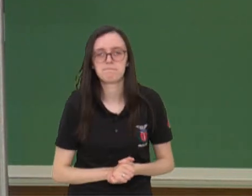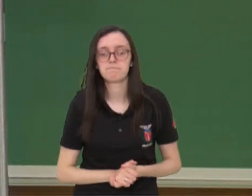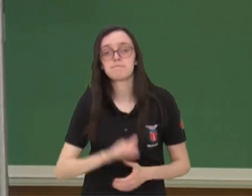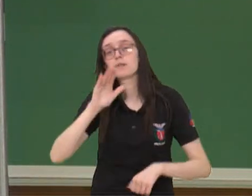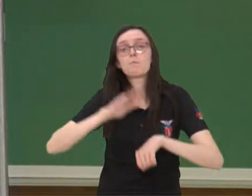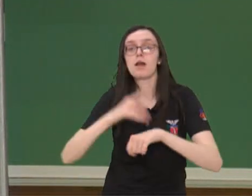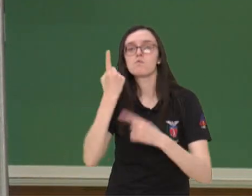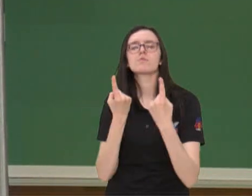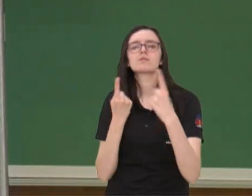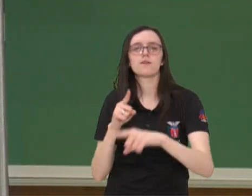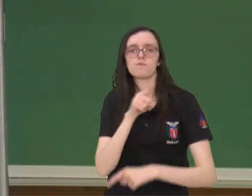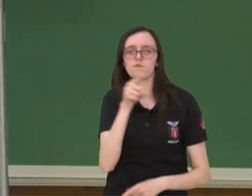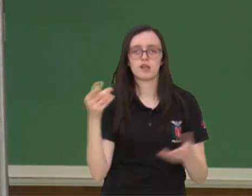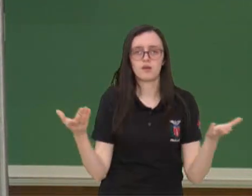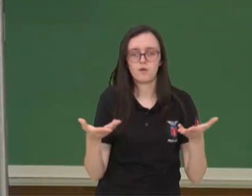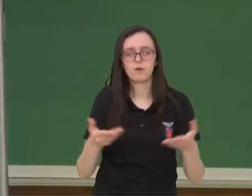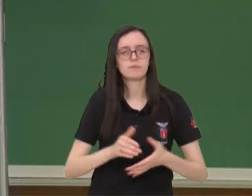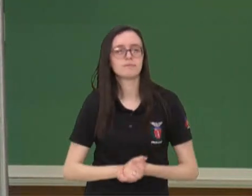Mais um desafio.